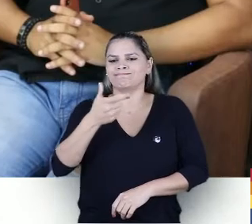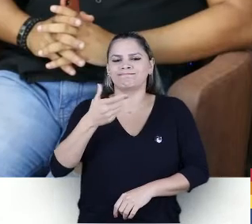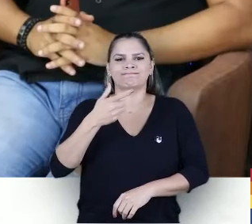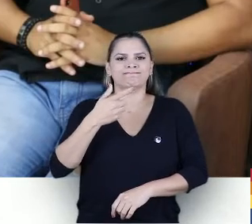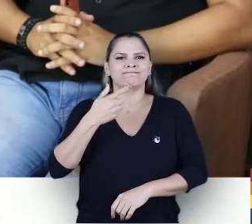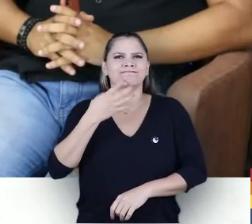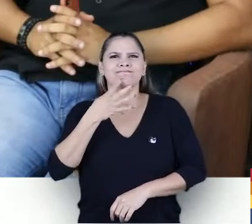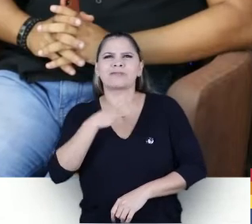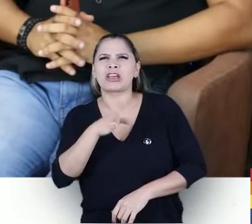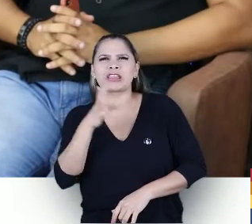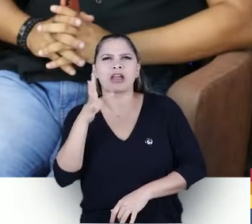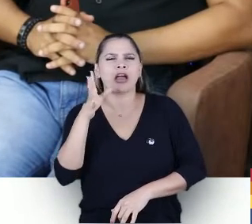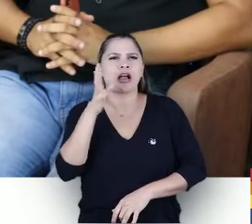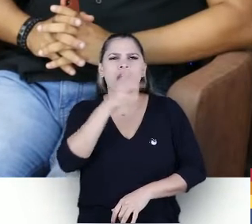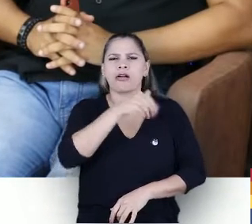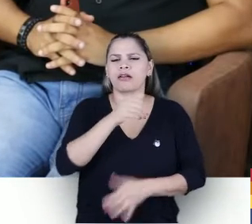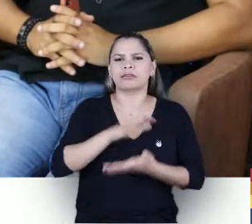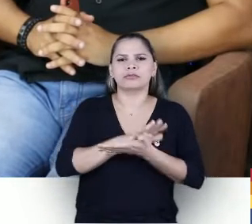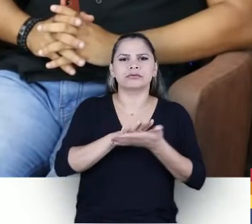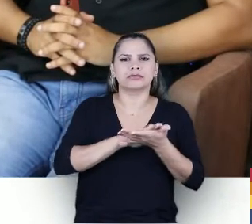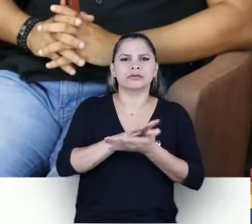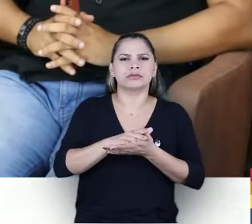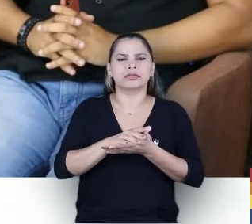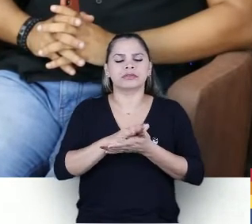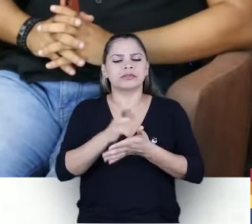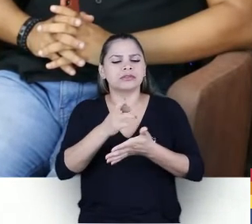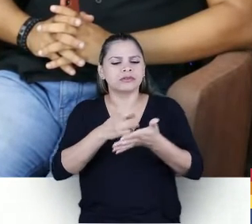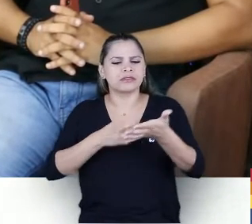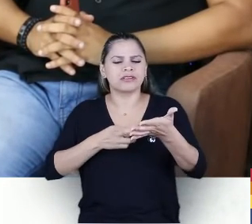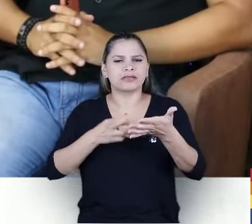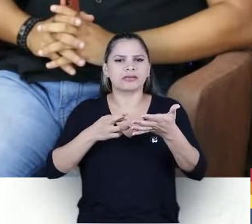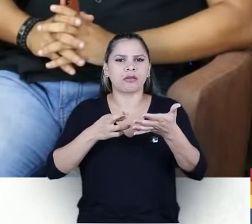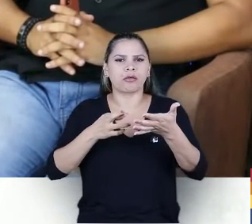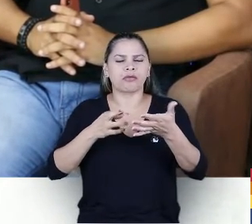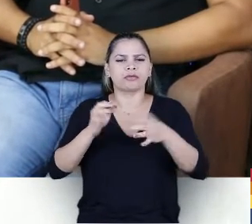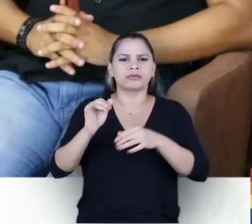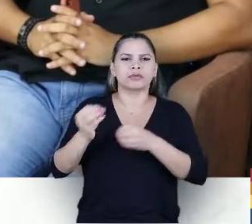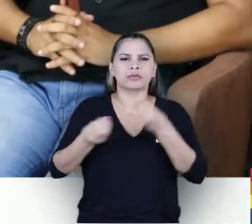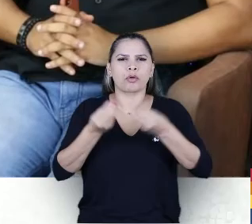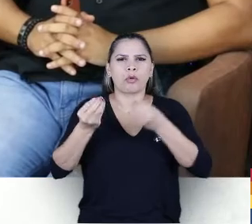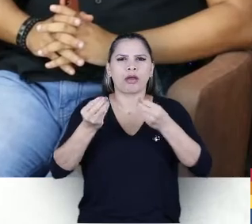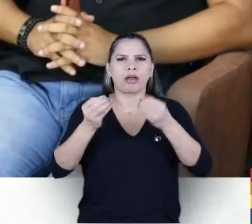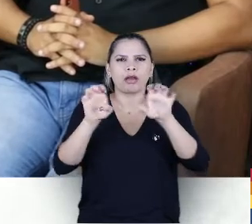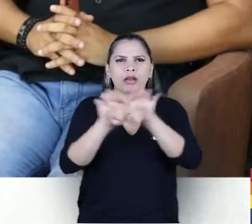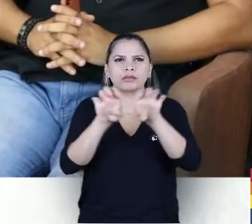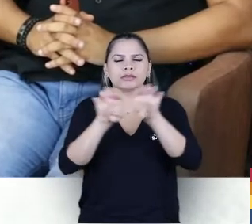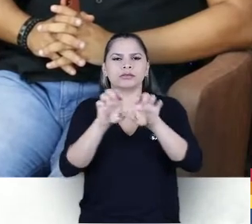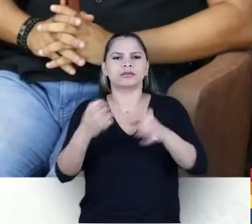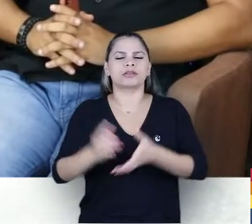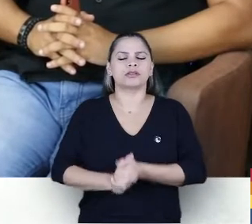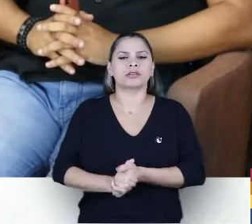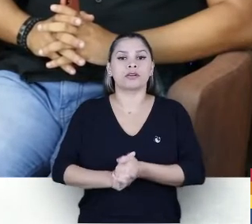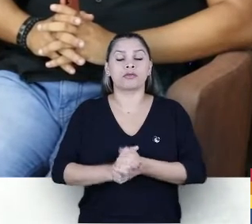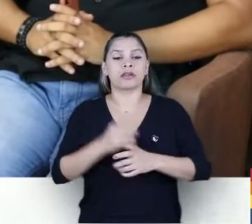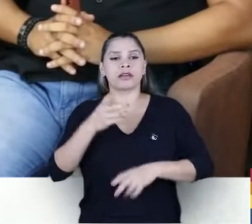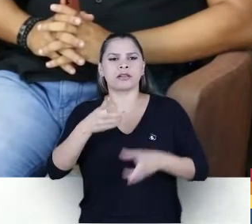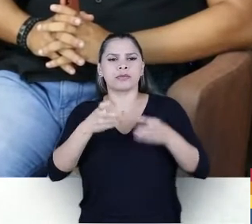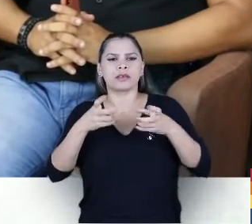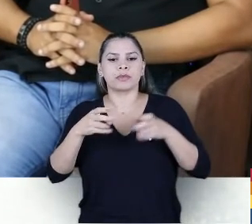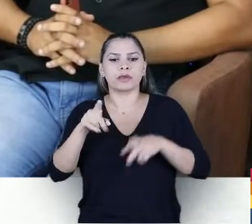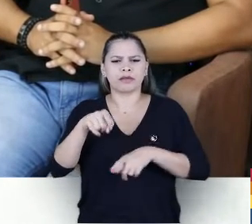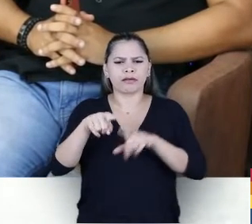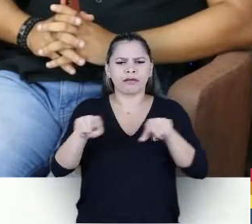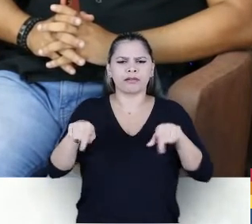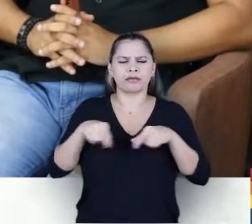turma de terceiro ano não tinha muitos conhecimentos acerca das estruturas da redação do Enem.